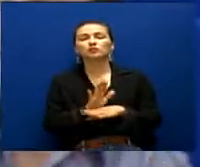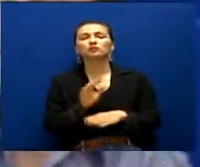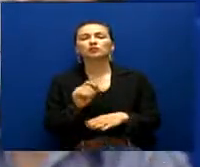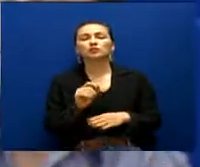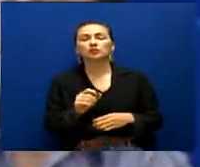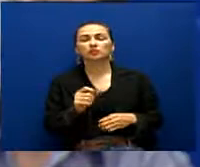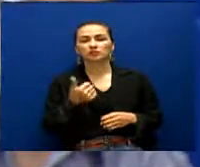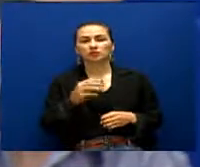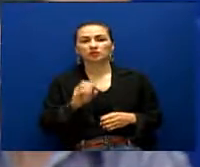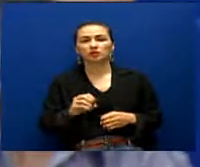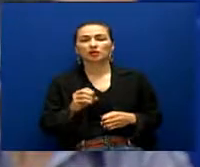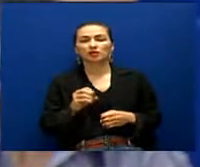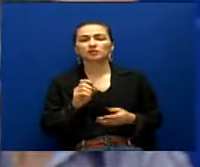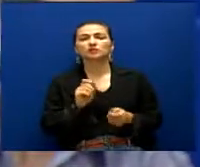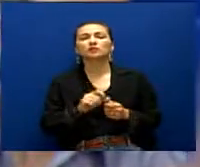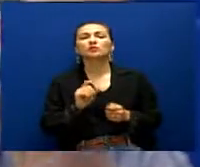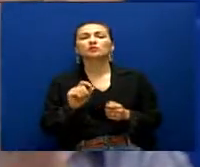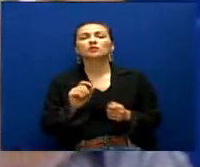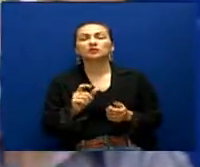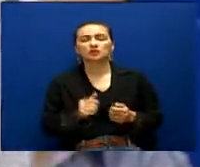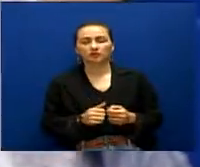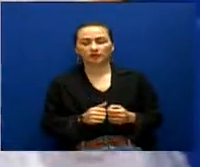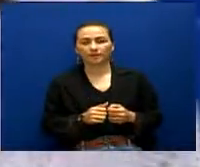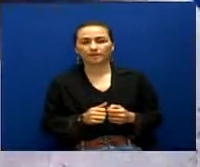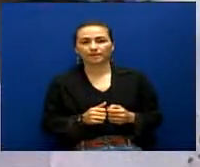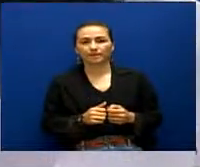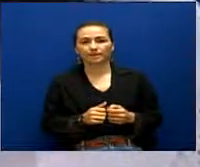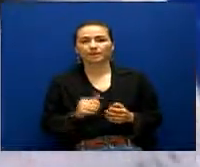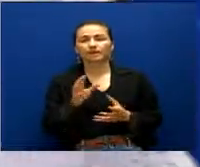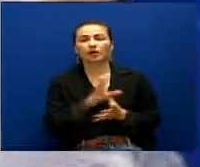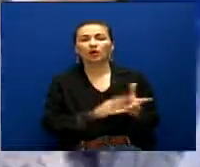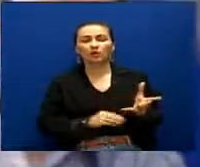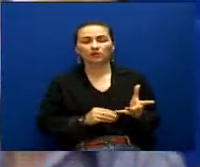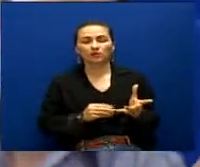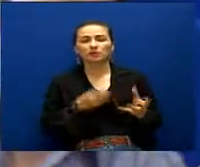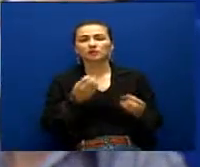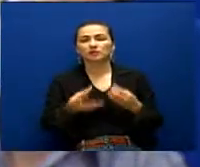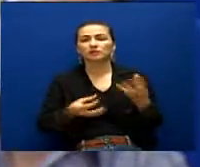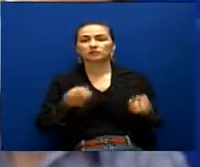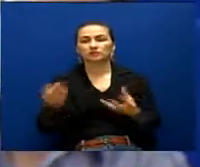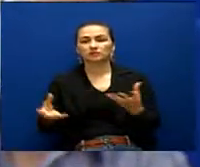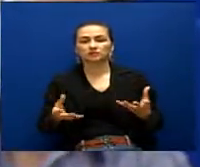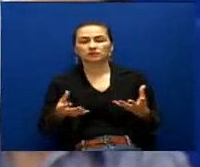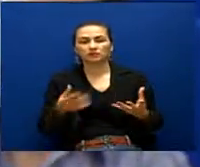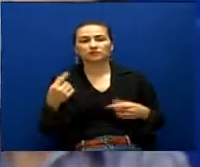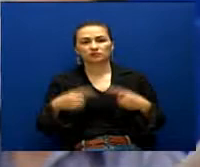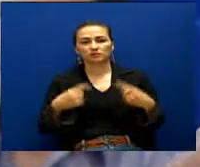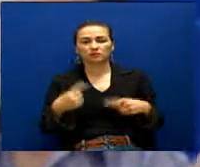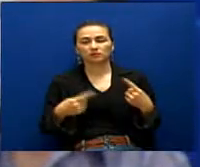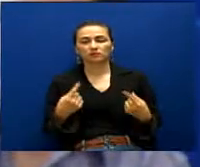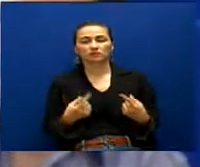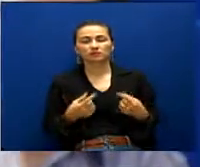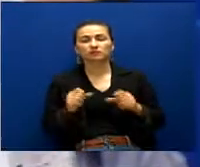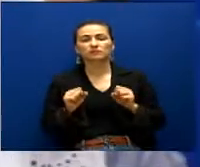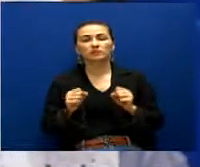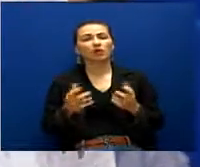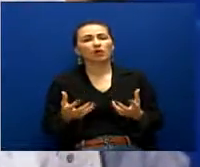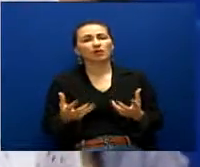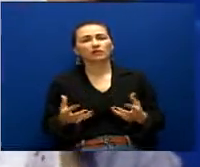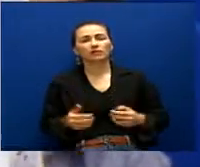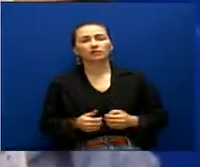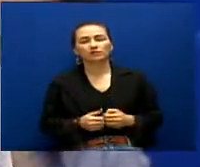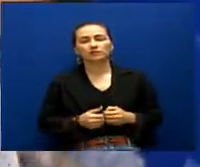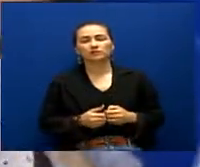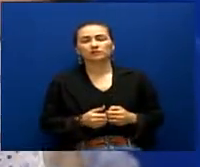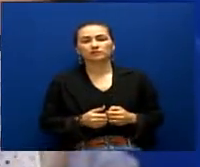está defendendo. Vocês não pegaram cópia? Temos a cópia, mas eu quero debater o assunto. Ah, pode. Vamos debater. Quem propor